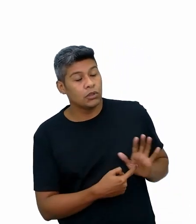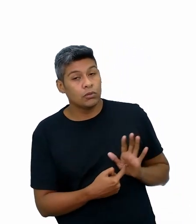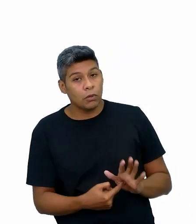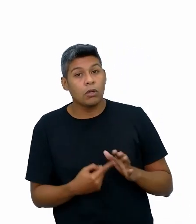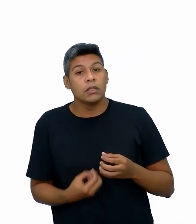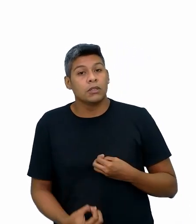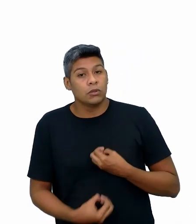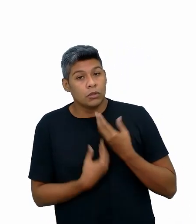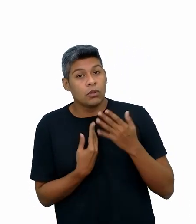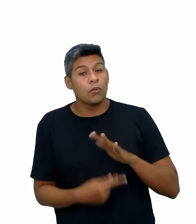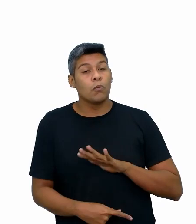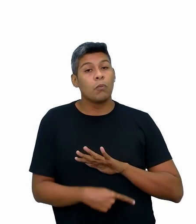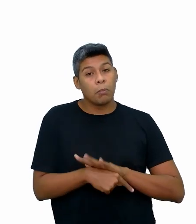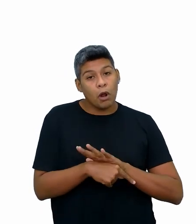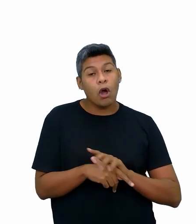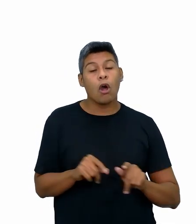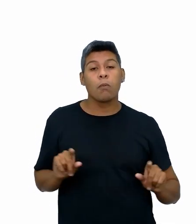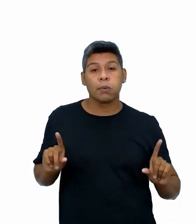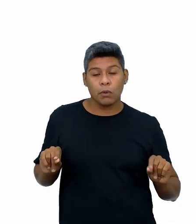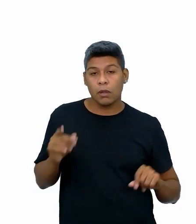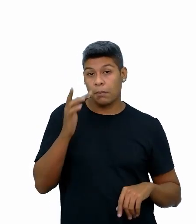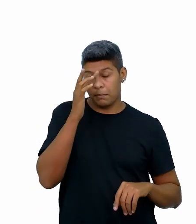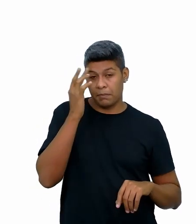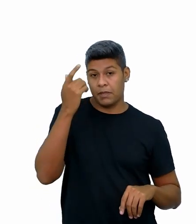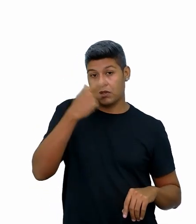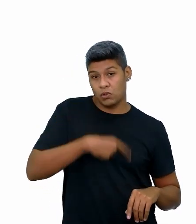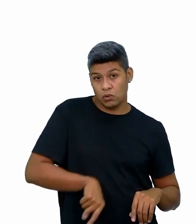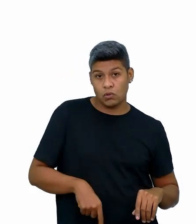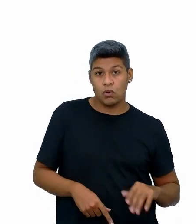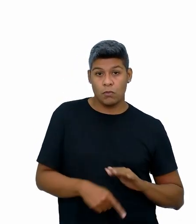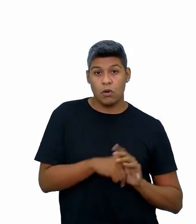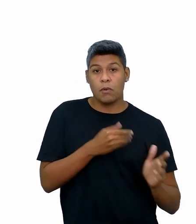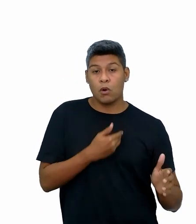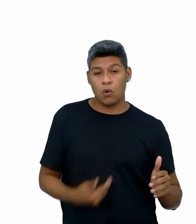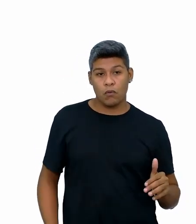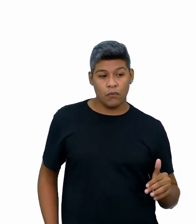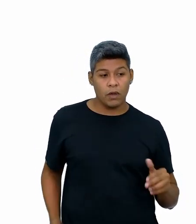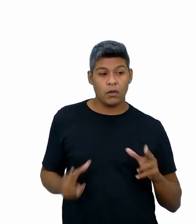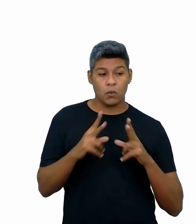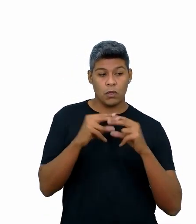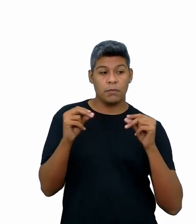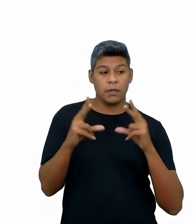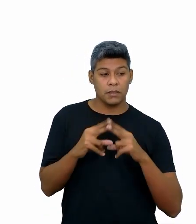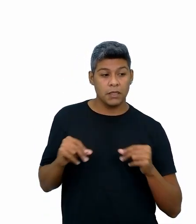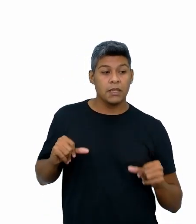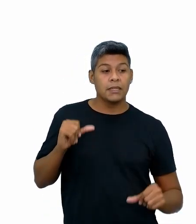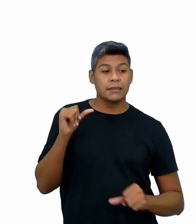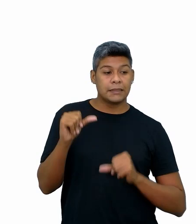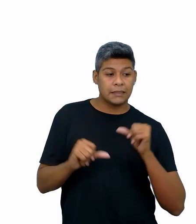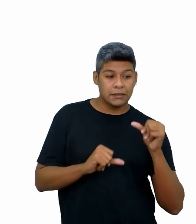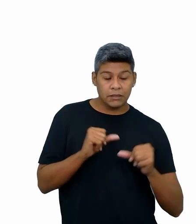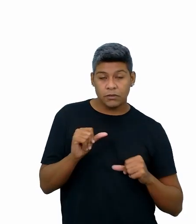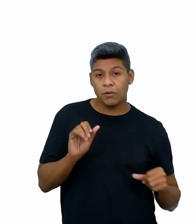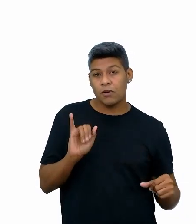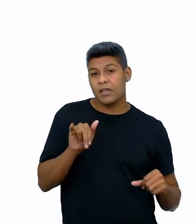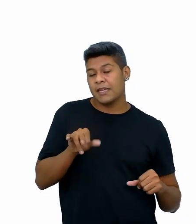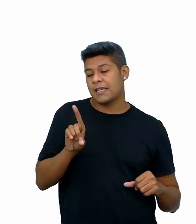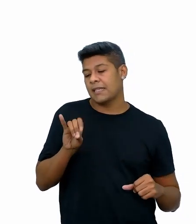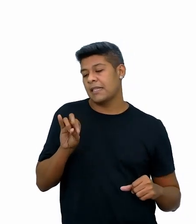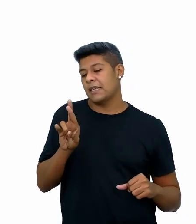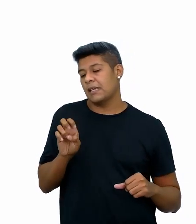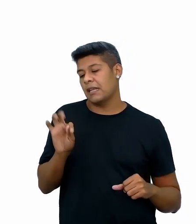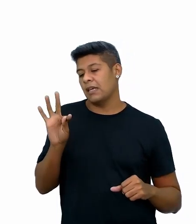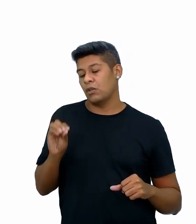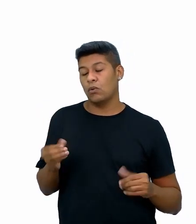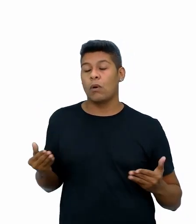discurso aí para um discurso da própria pessoa, no caso aqui do governo libanês, né? Transformando o discurso indireto para o